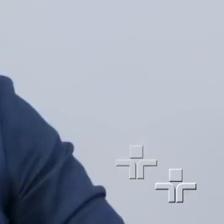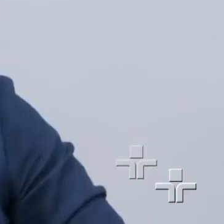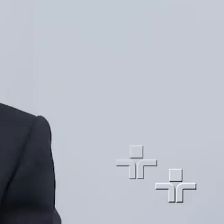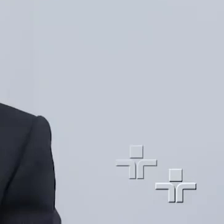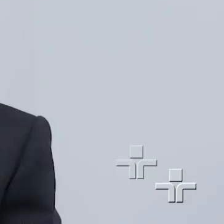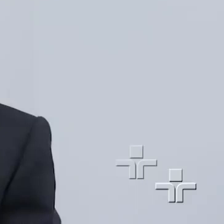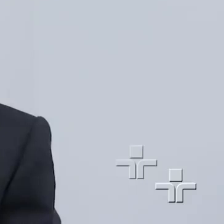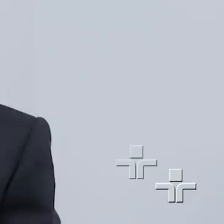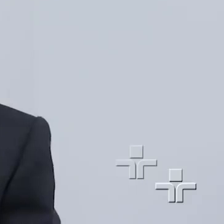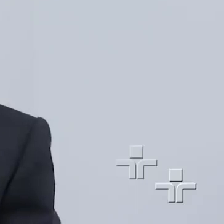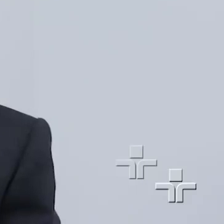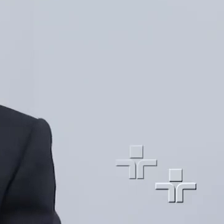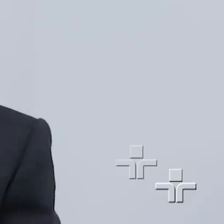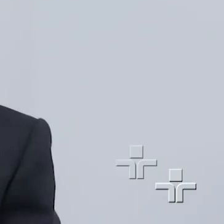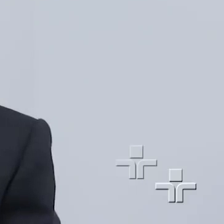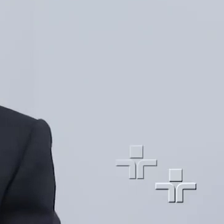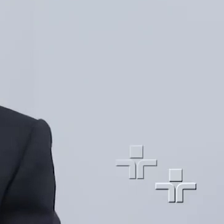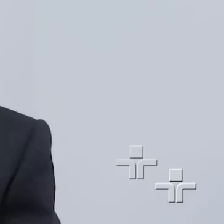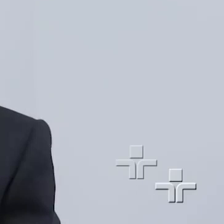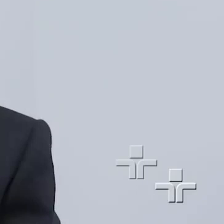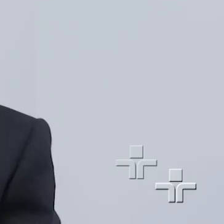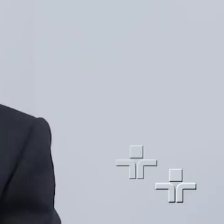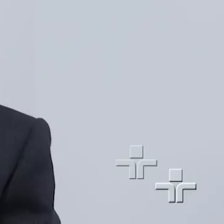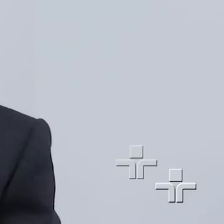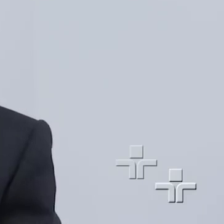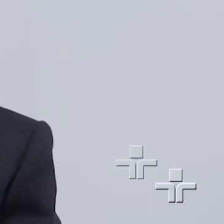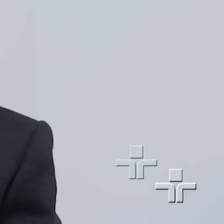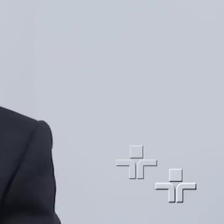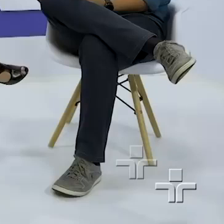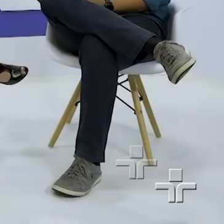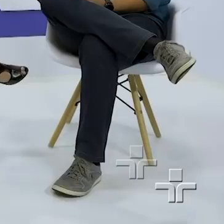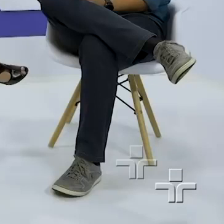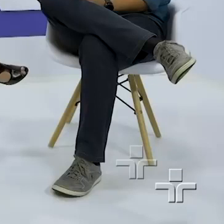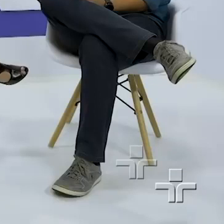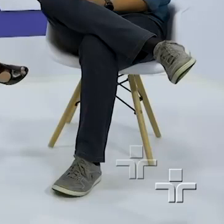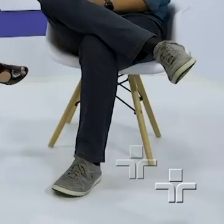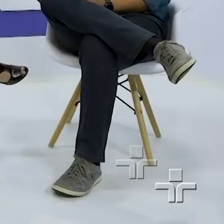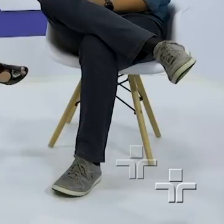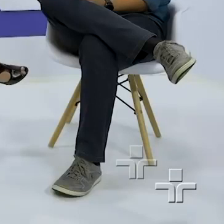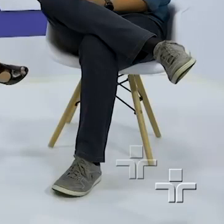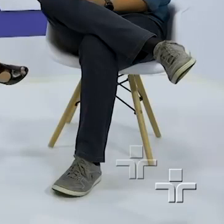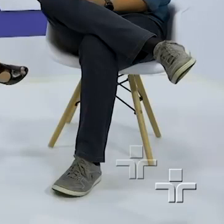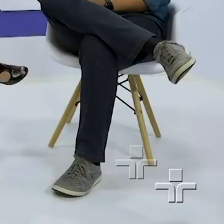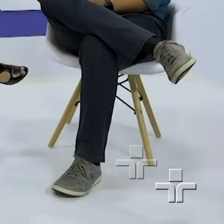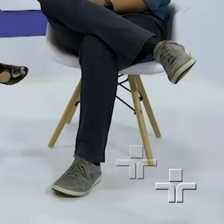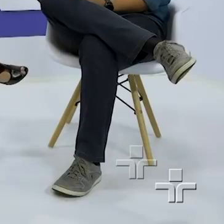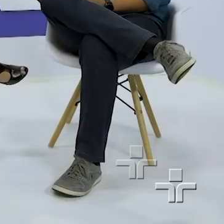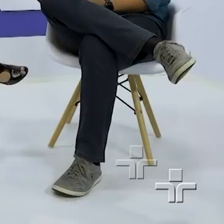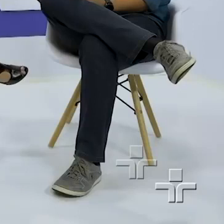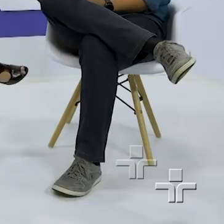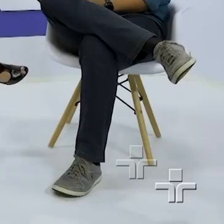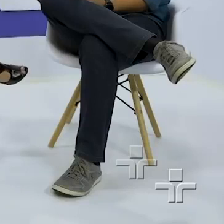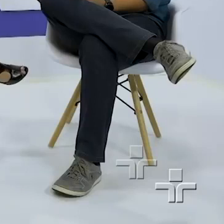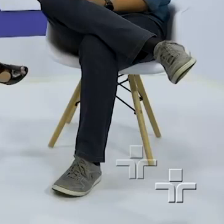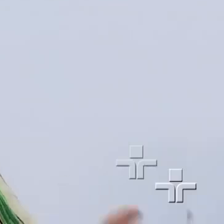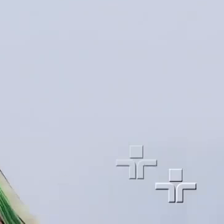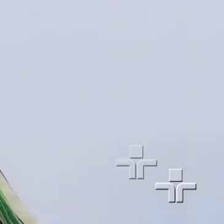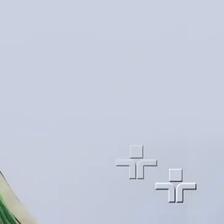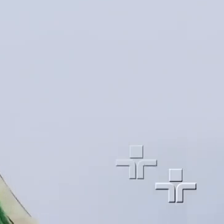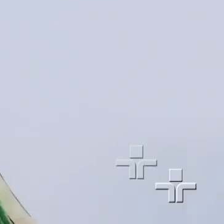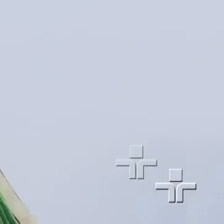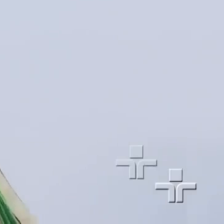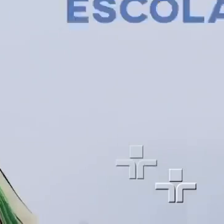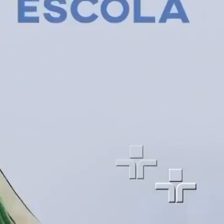no país. Poucas pessoas têm acesso a vários meios culturais. Que há um número bastante expressivo,